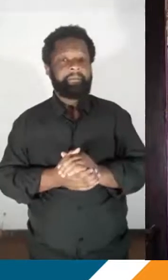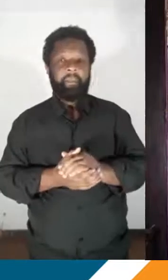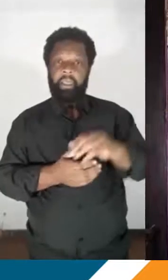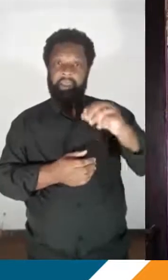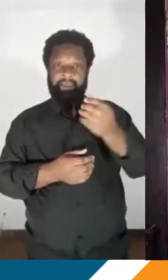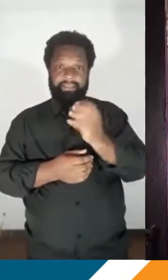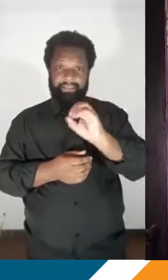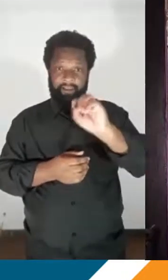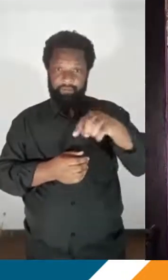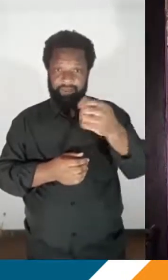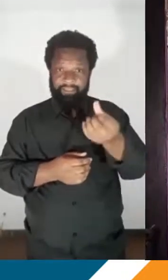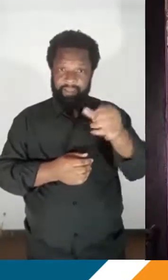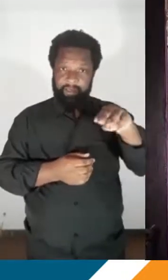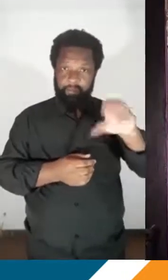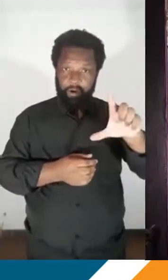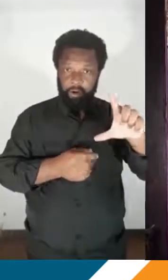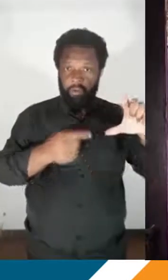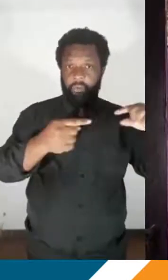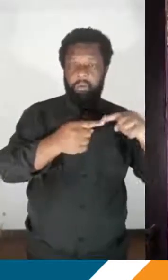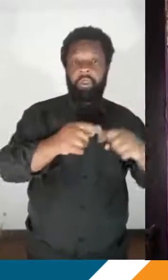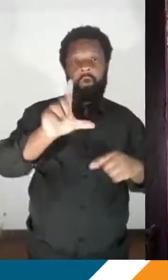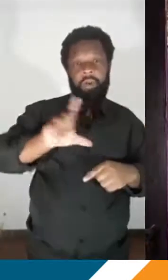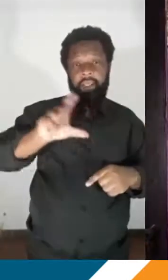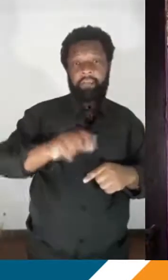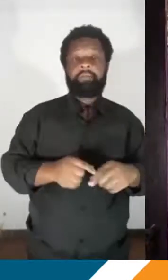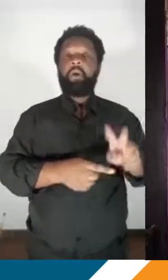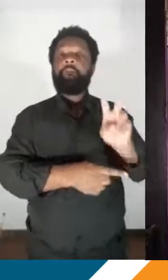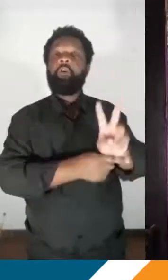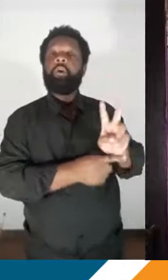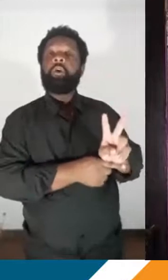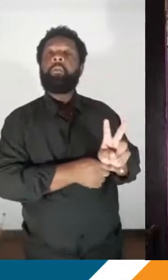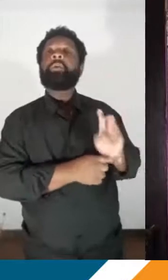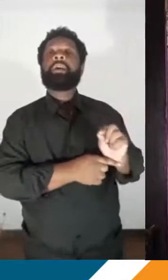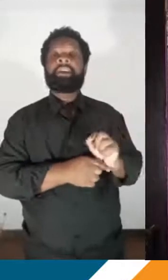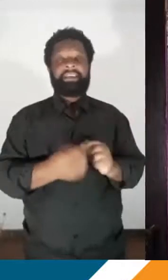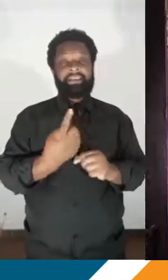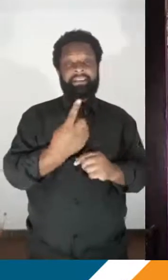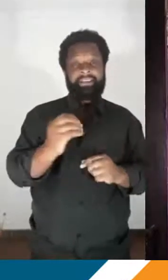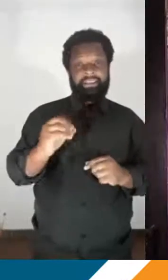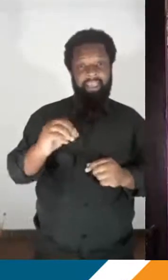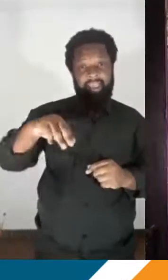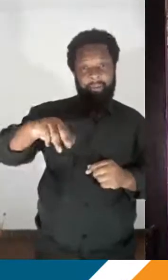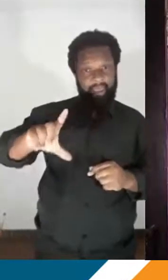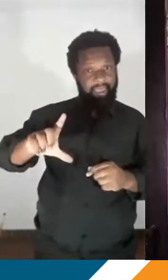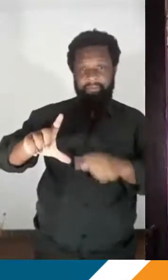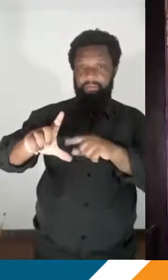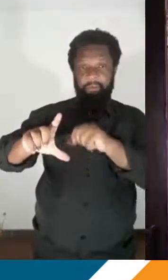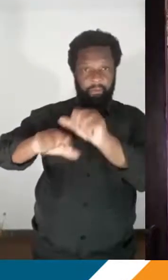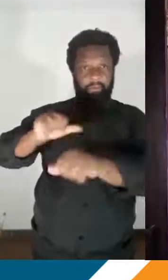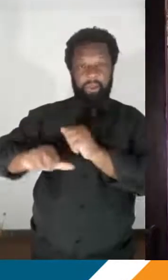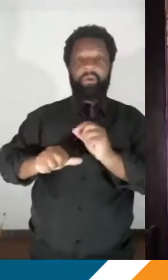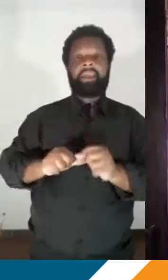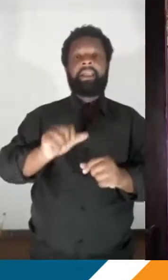0,6 mol por litro. O volume da solução igual a 100 ml, só que a gente não pode usar